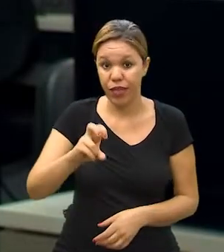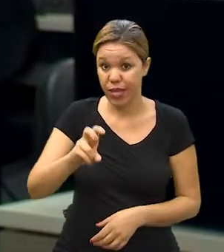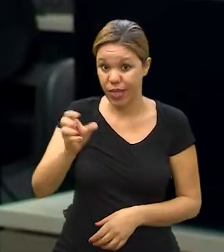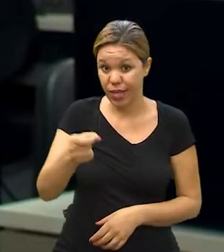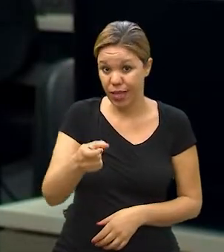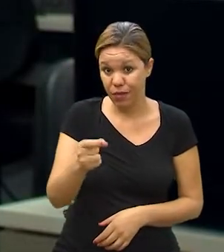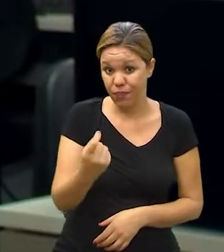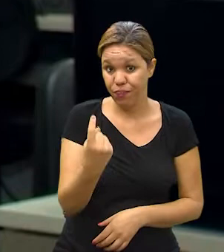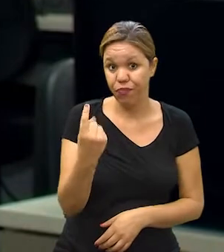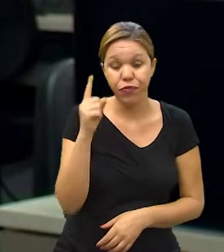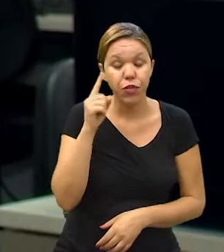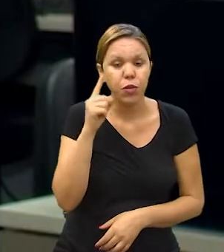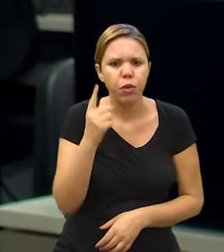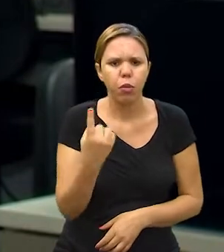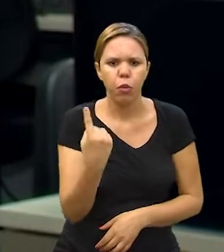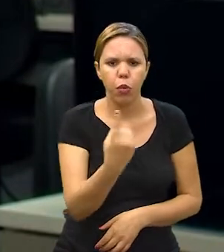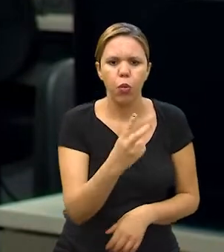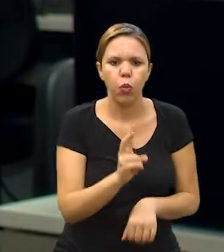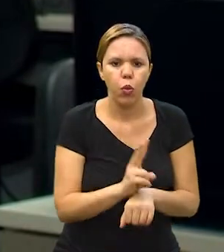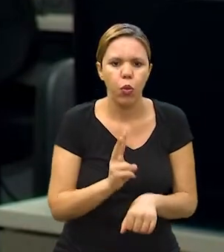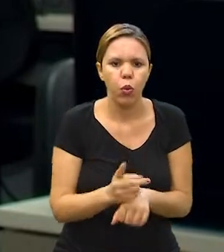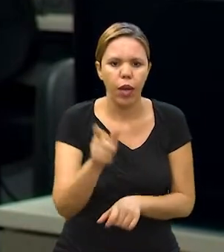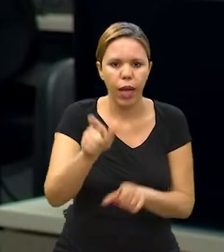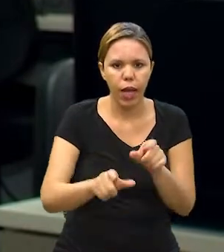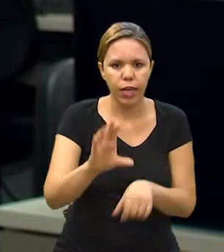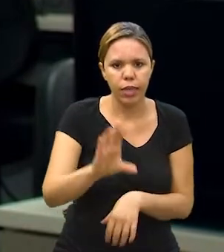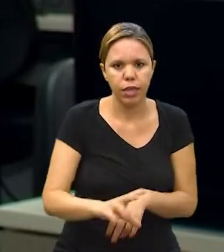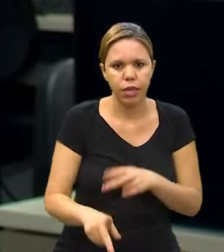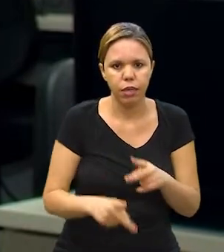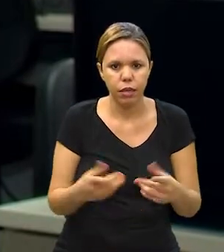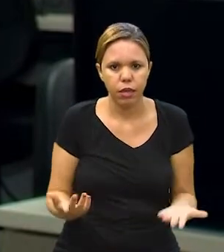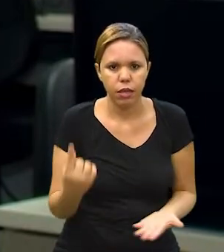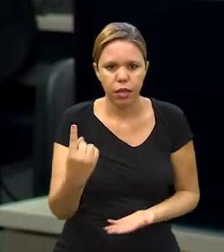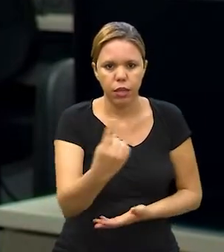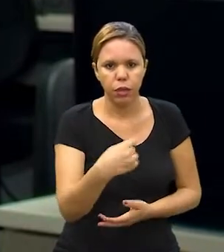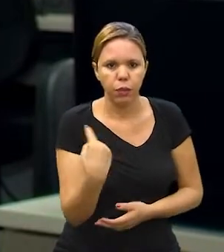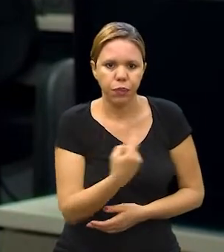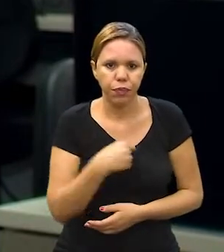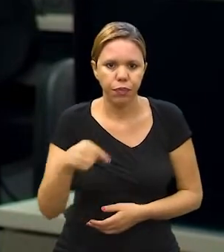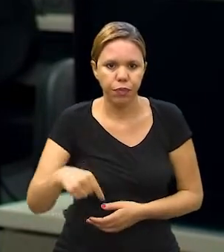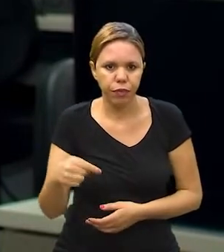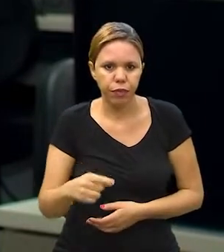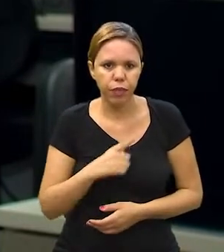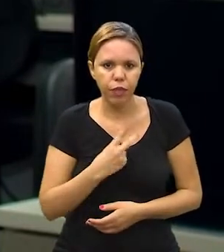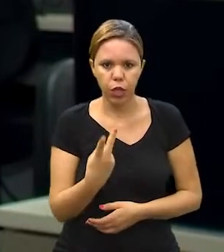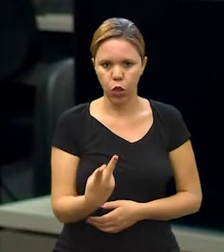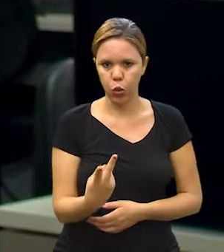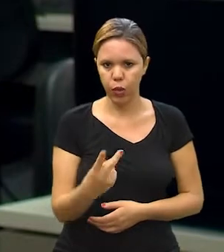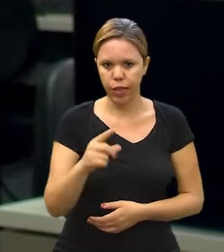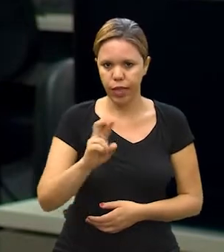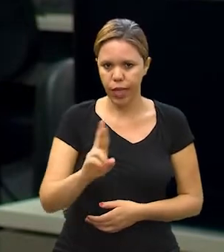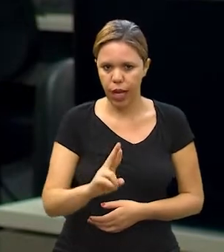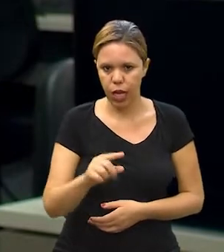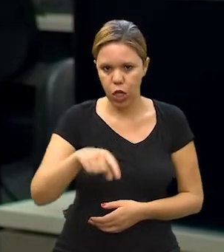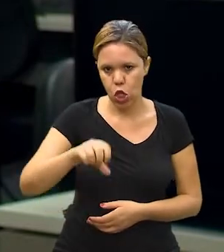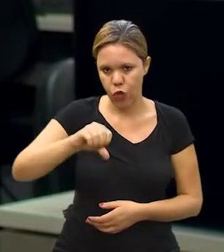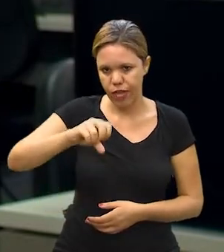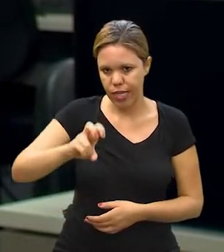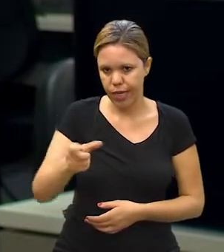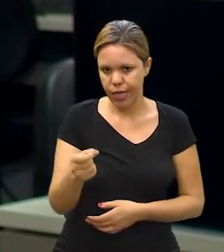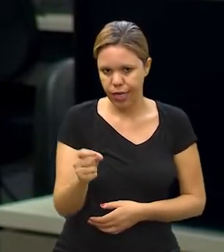2,95 por dia para cuidar da saúde de cada cidadão. Então, cada um de nós aqui tem R$ 2,95